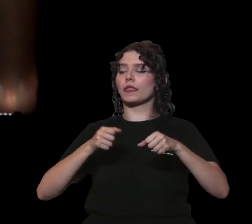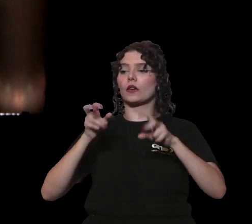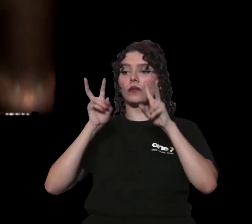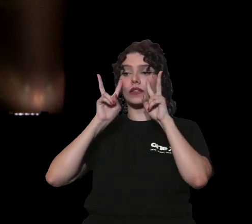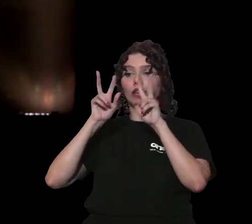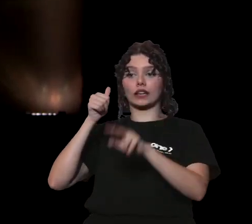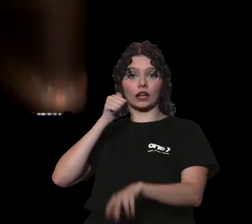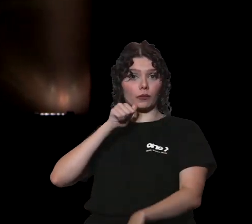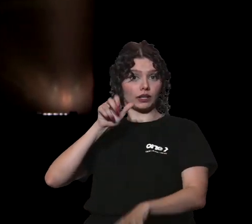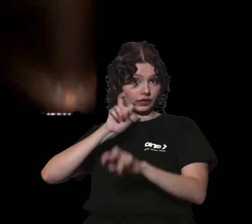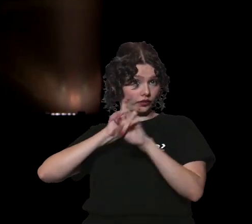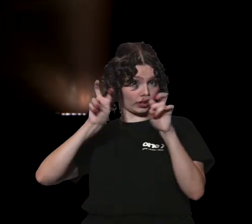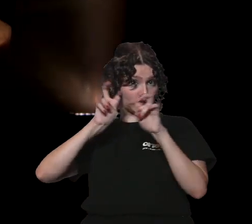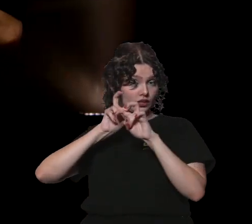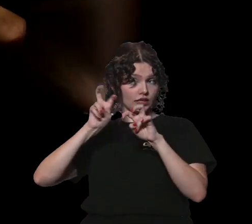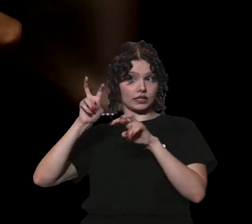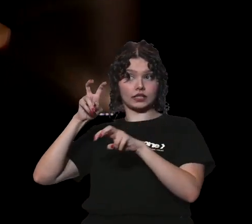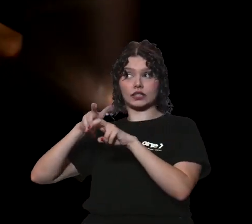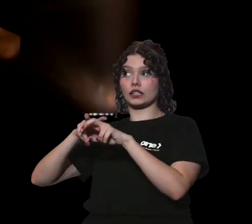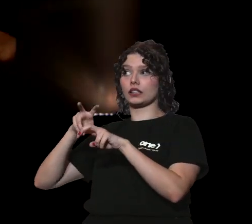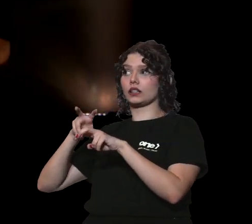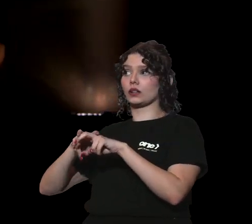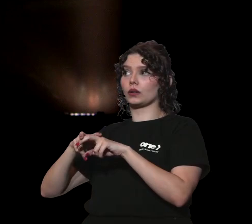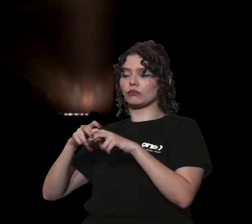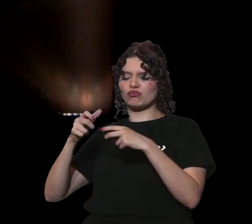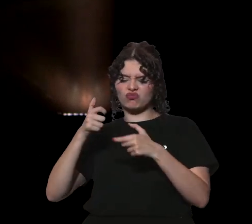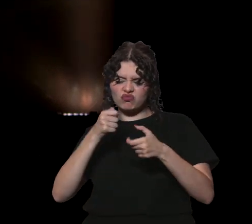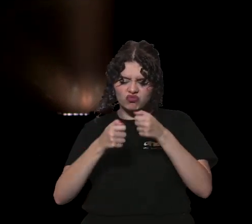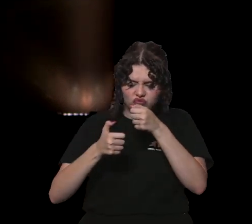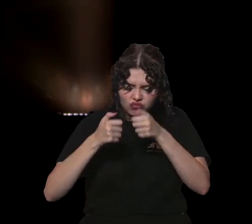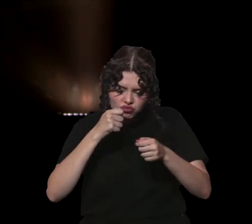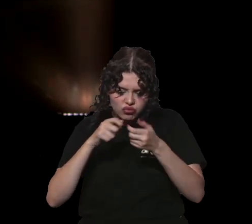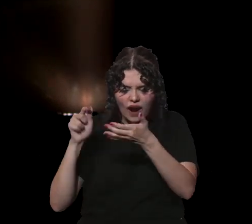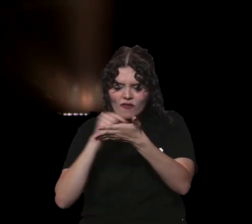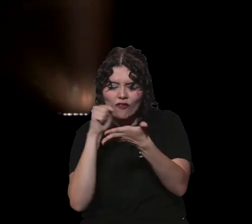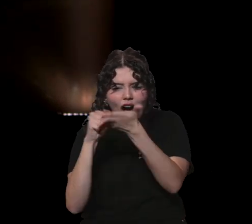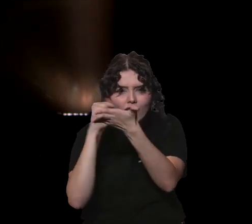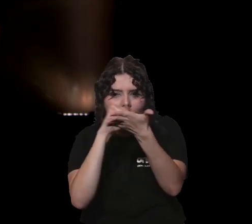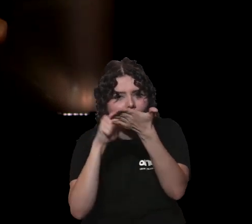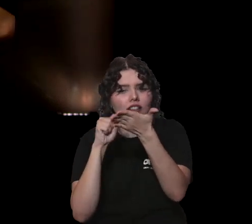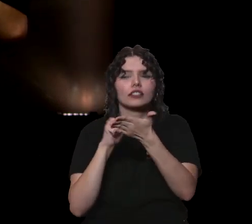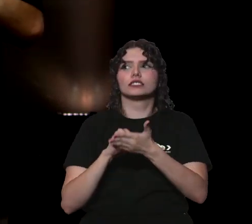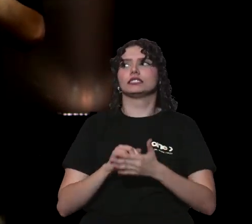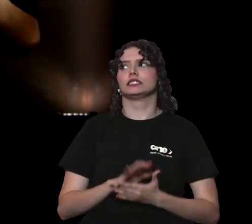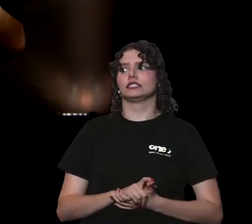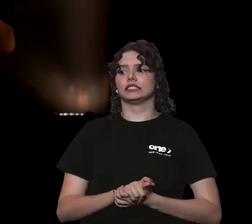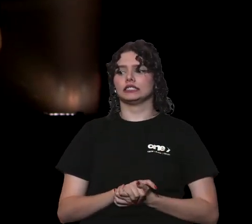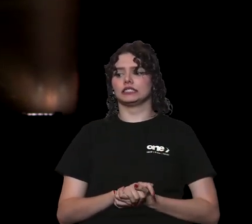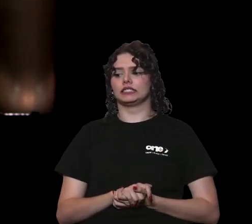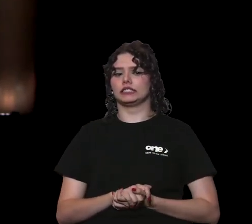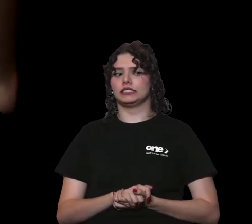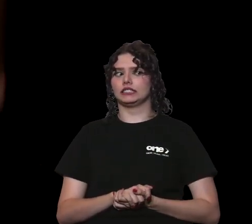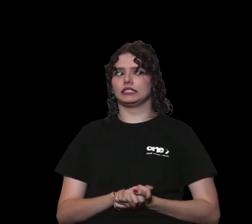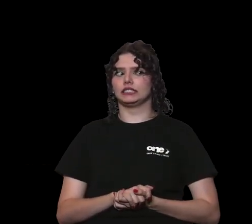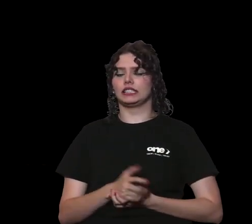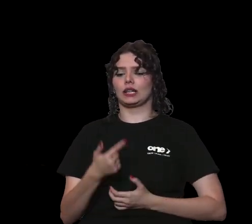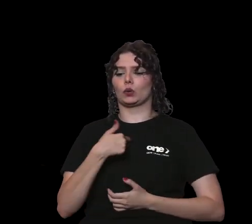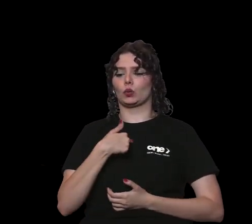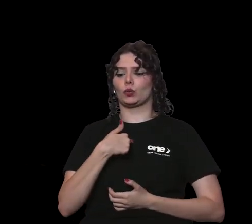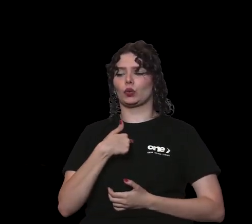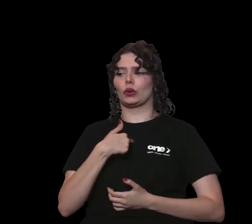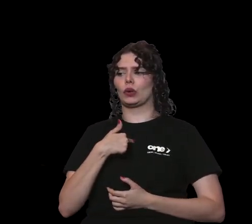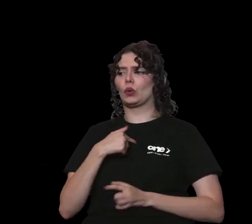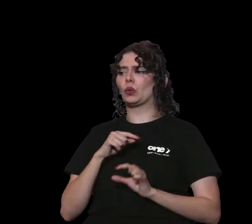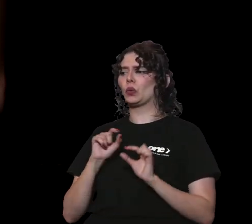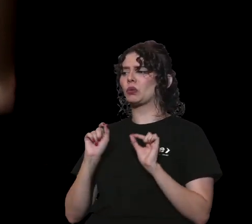banco, no celular, digitando loucamente. Eu falei, gente,